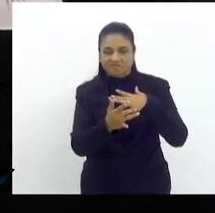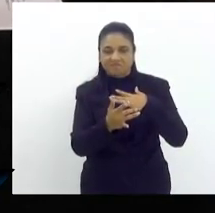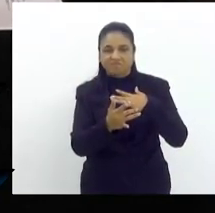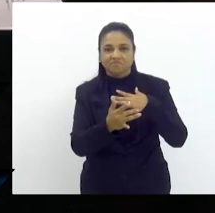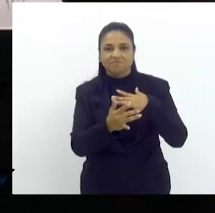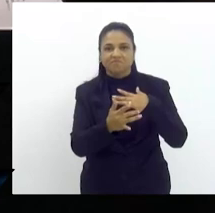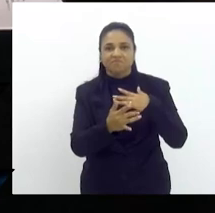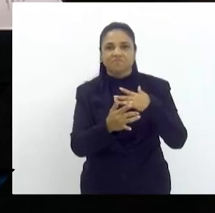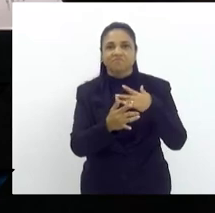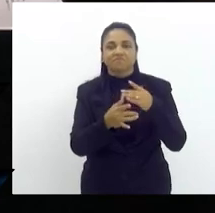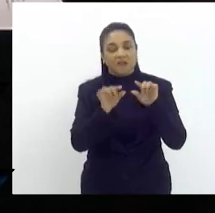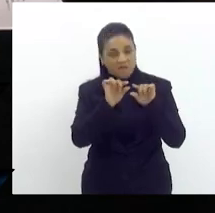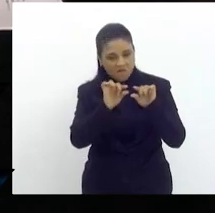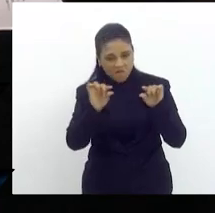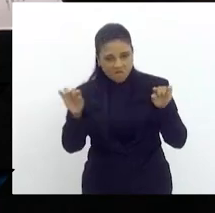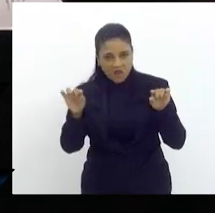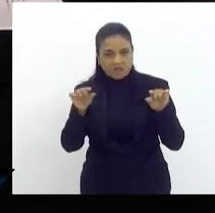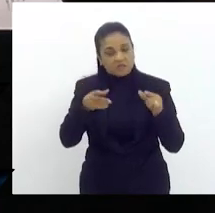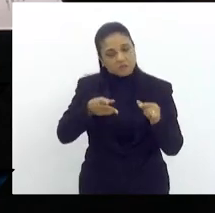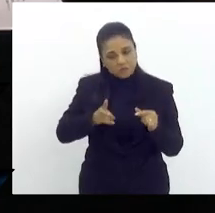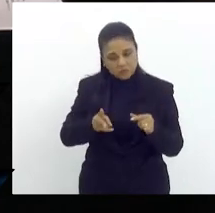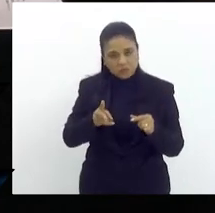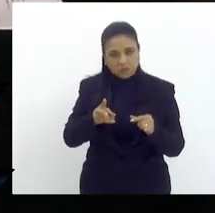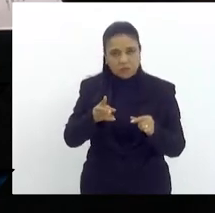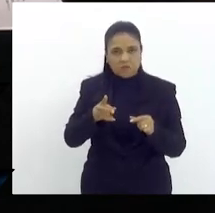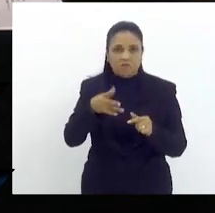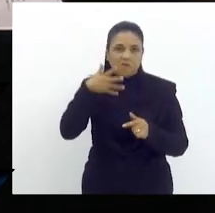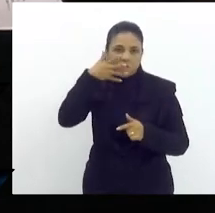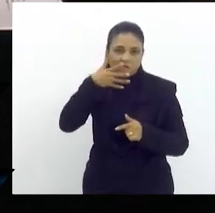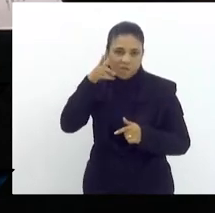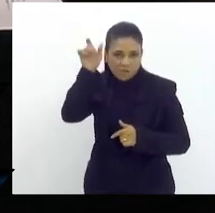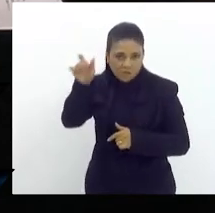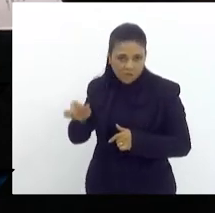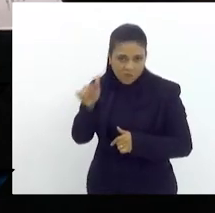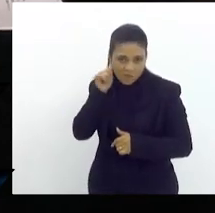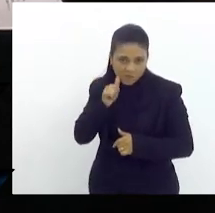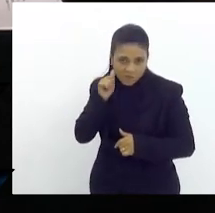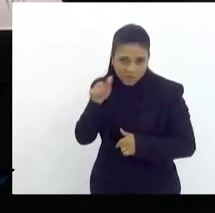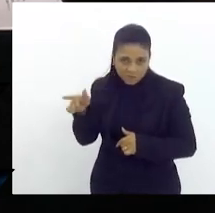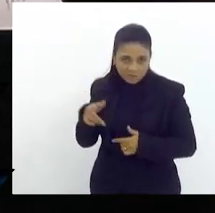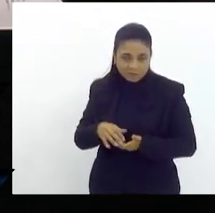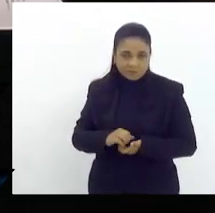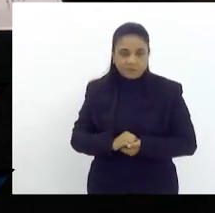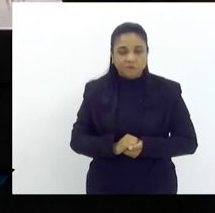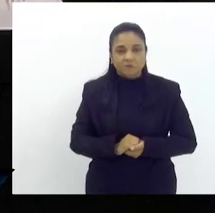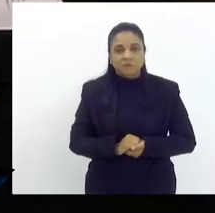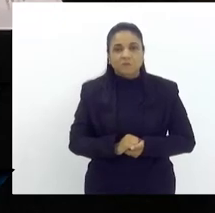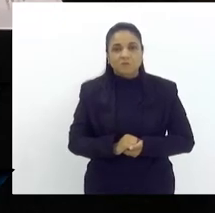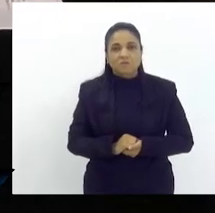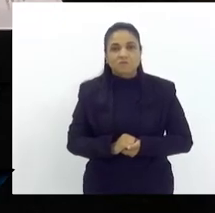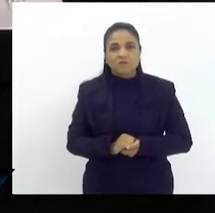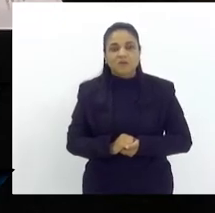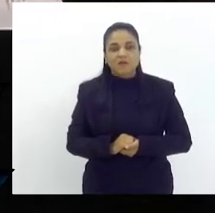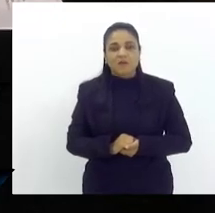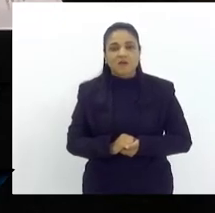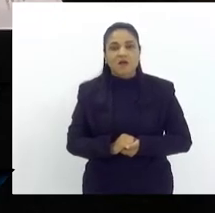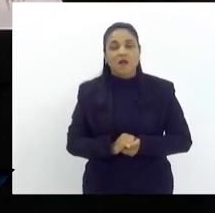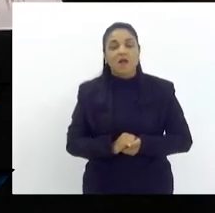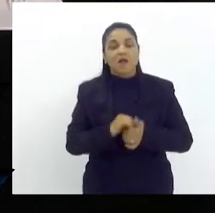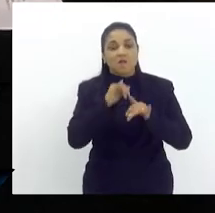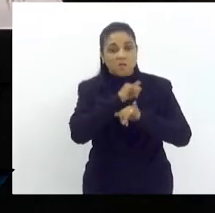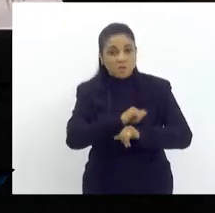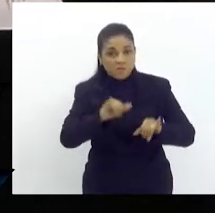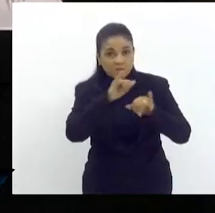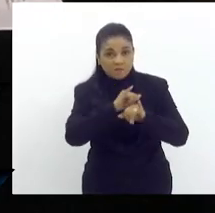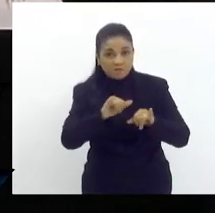aspas da fala dessa pessoa e continuamos então com a sentença que a publicação foi realizada